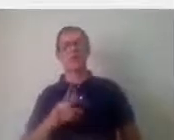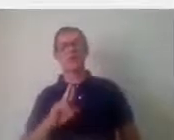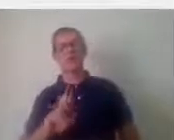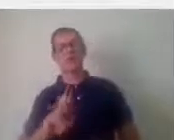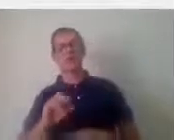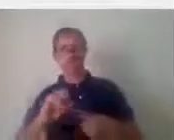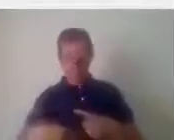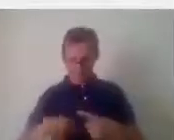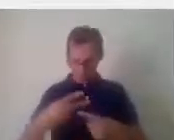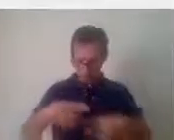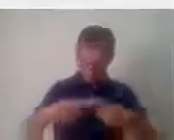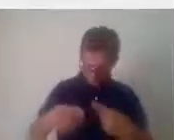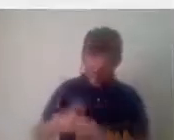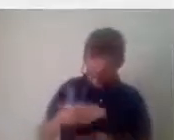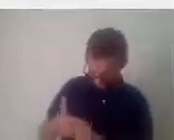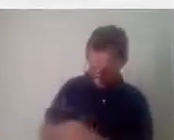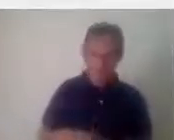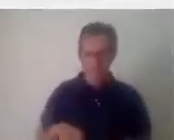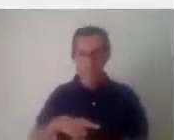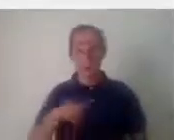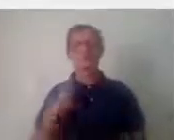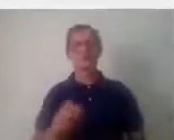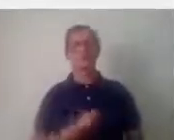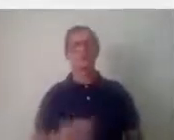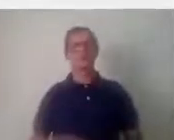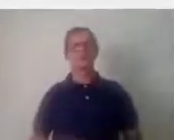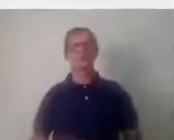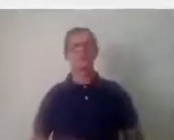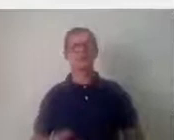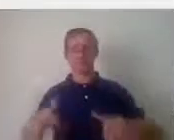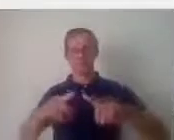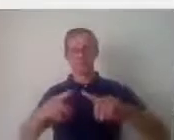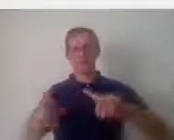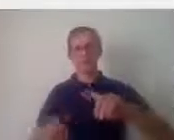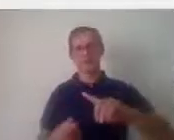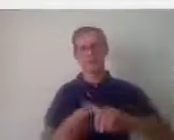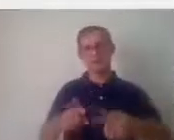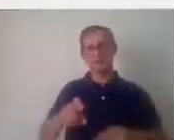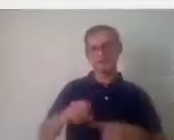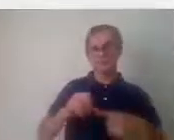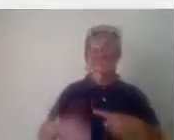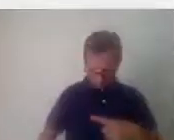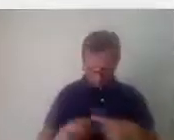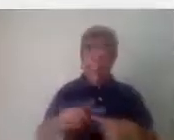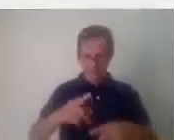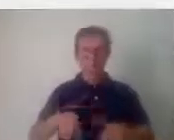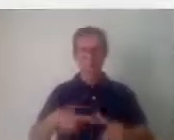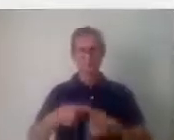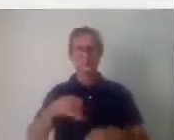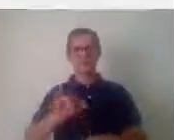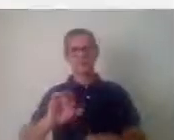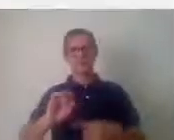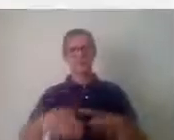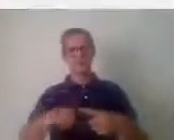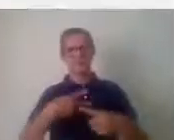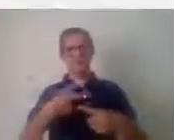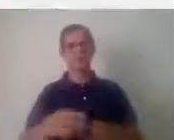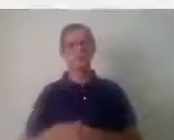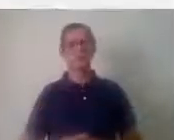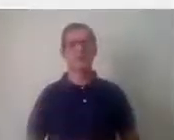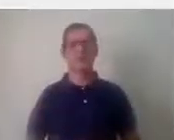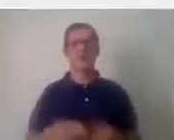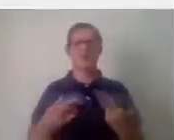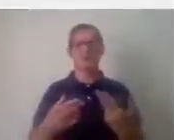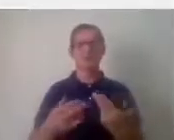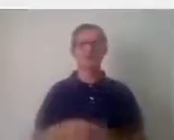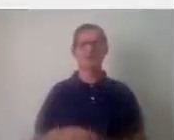quadrado. Então, a gente tem ali da nossa circunferência que x ao quadrado mais y ao quadrado é igual